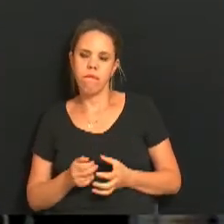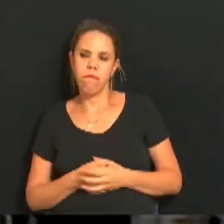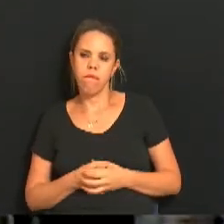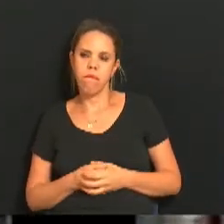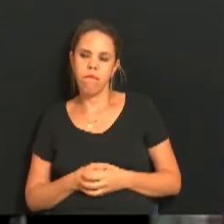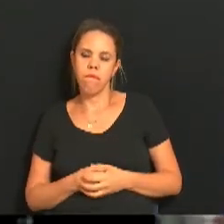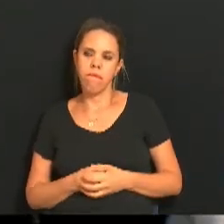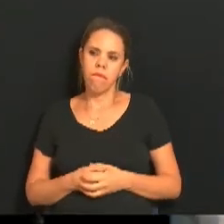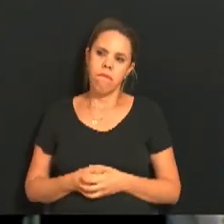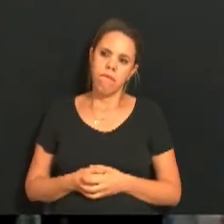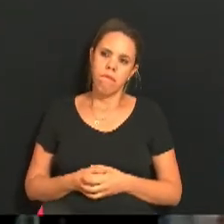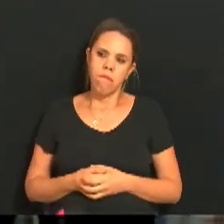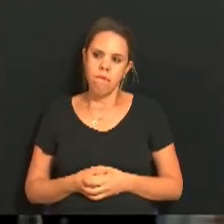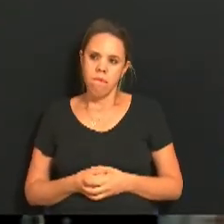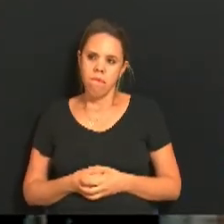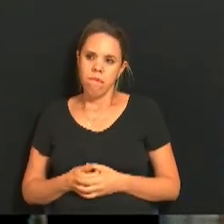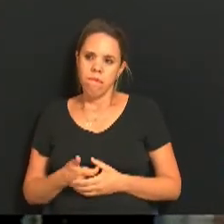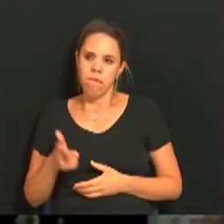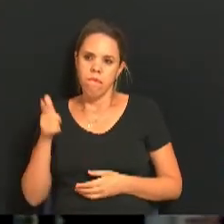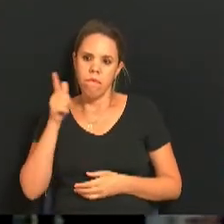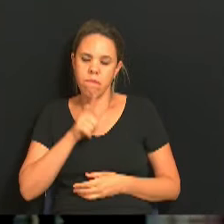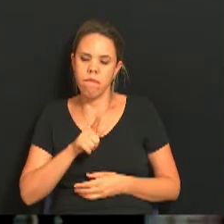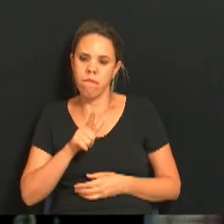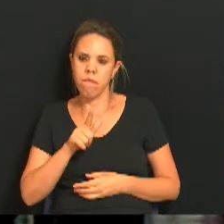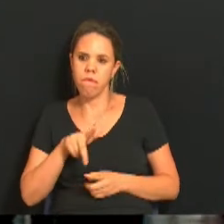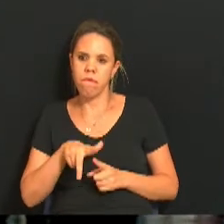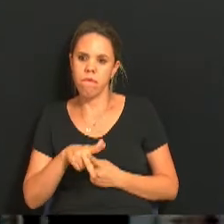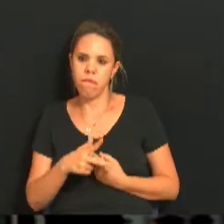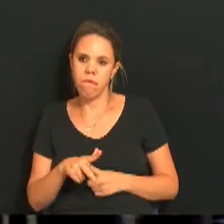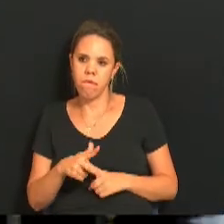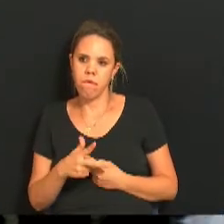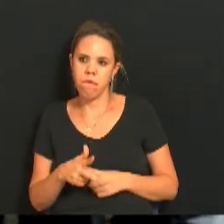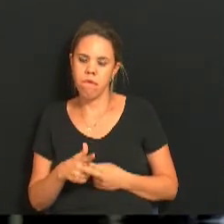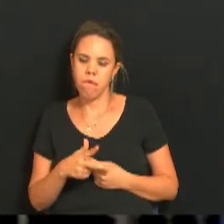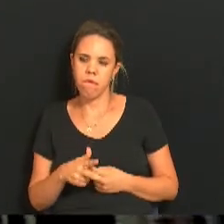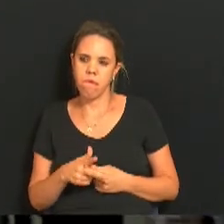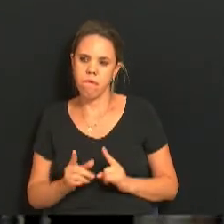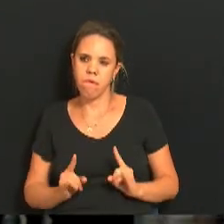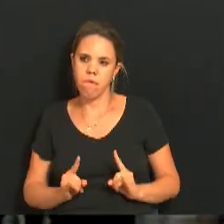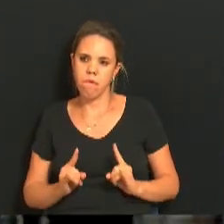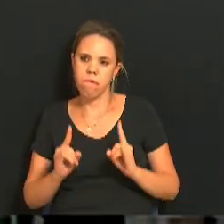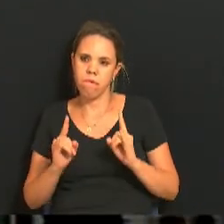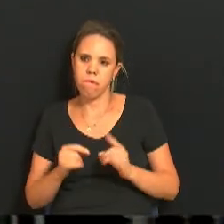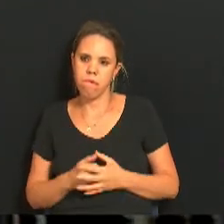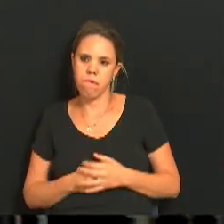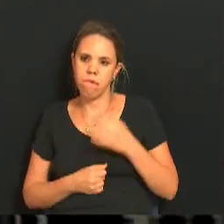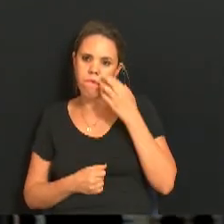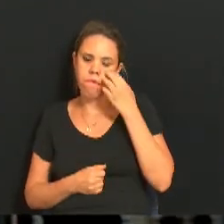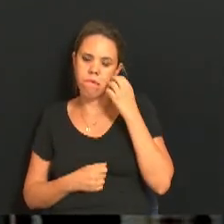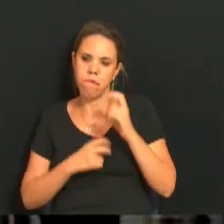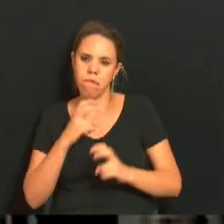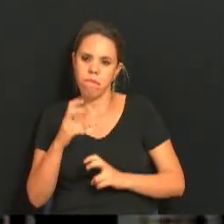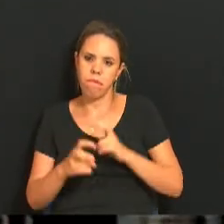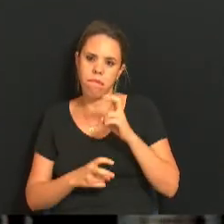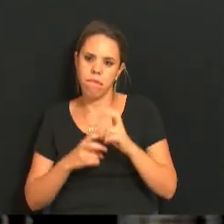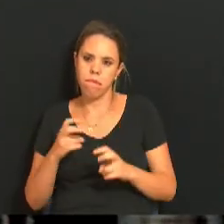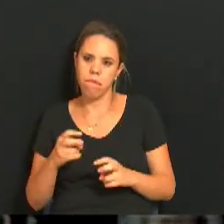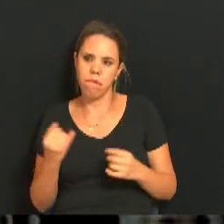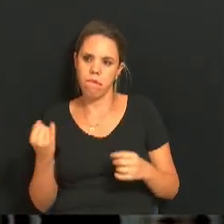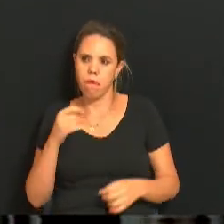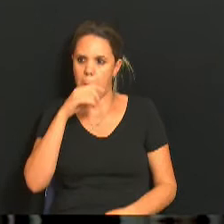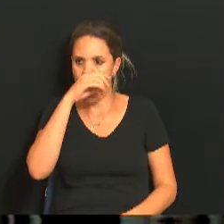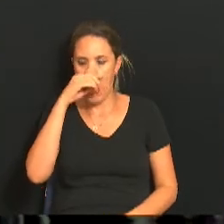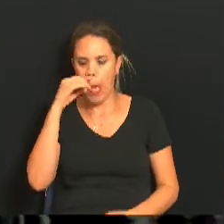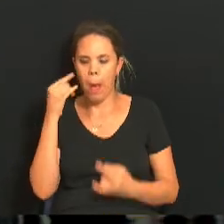da gente conseguir fazer a restauração e revitalização dos bens e a próprio parte linear que também é muito